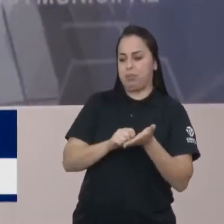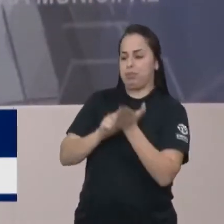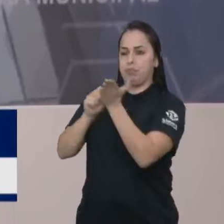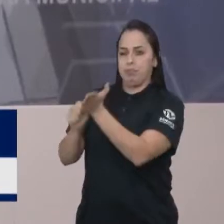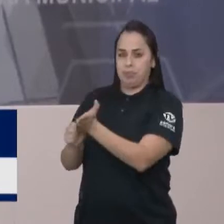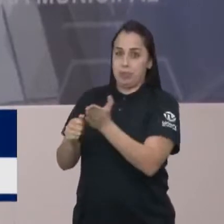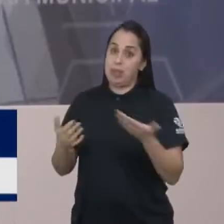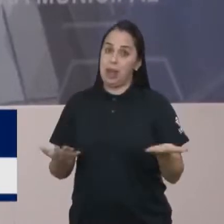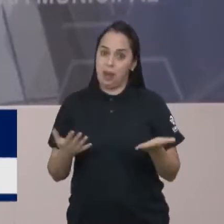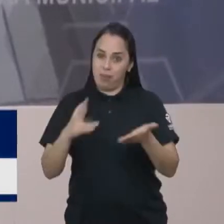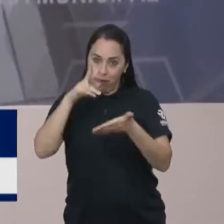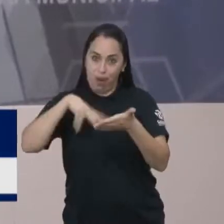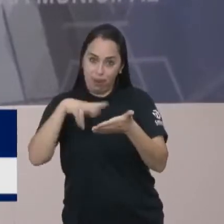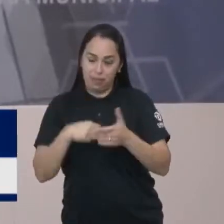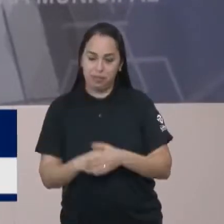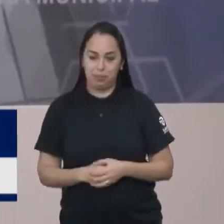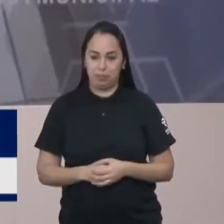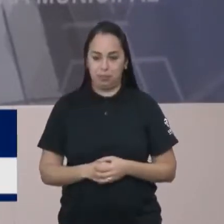ler.